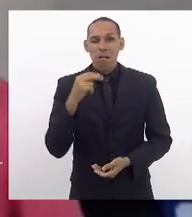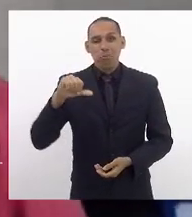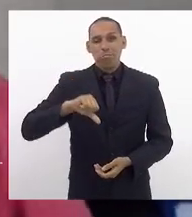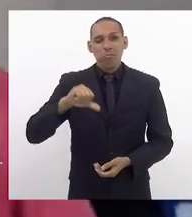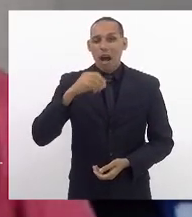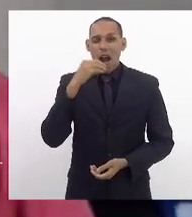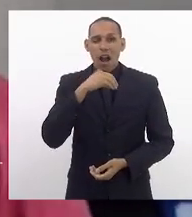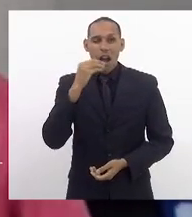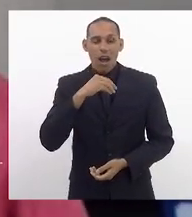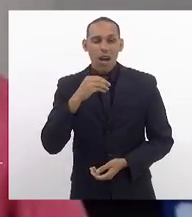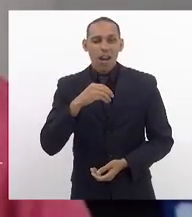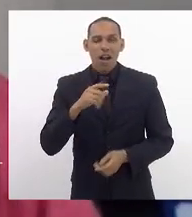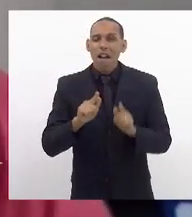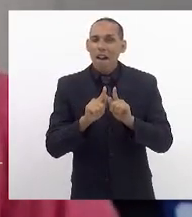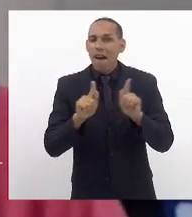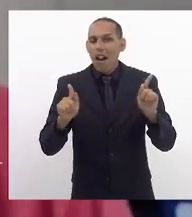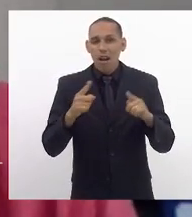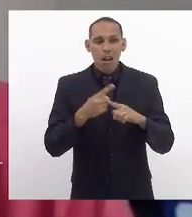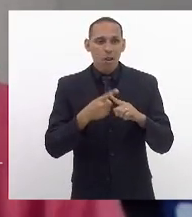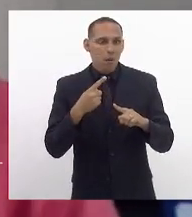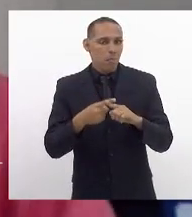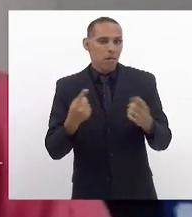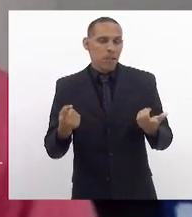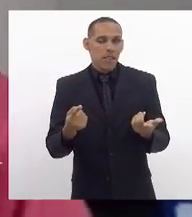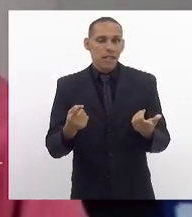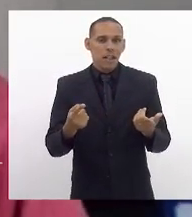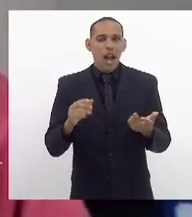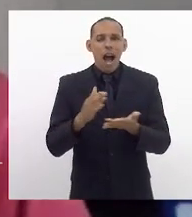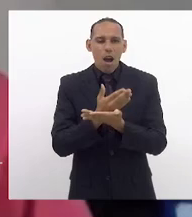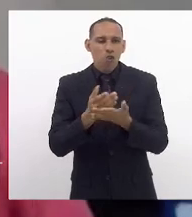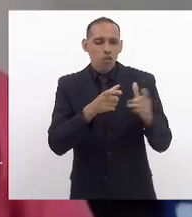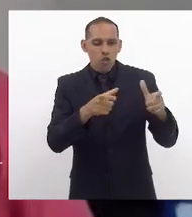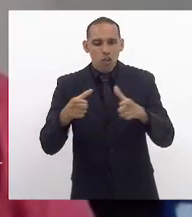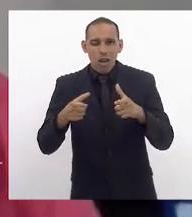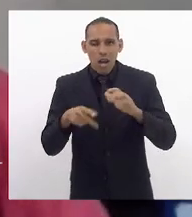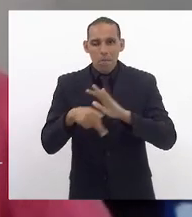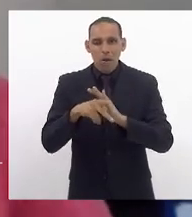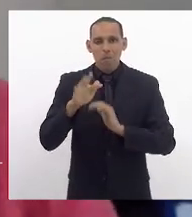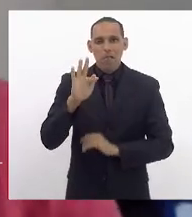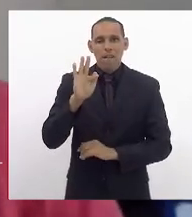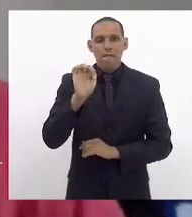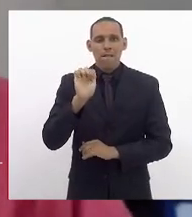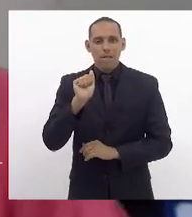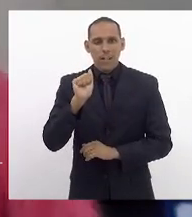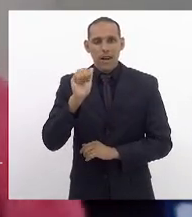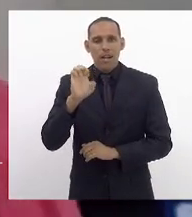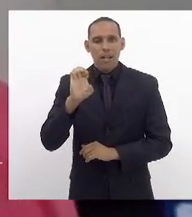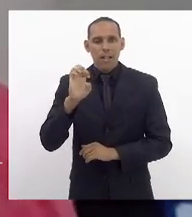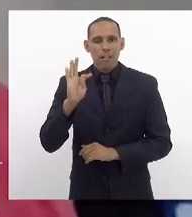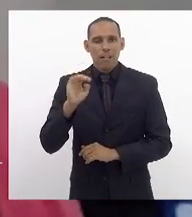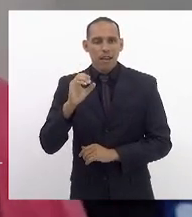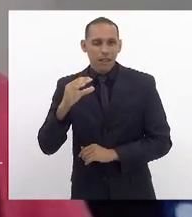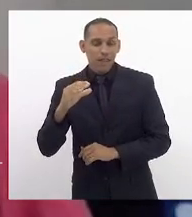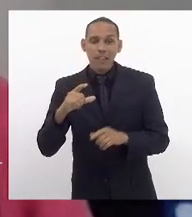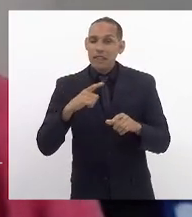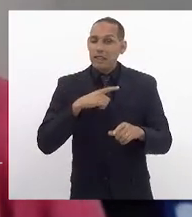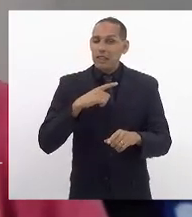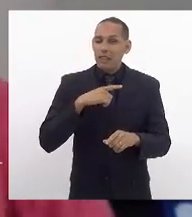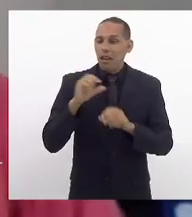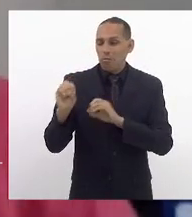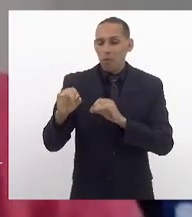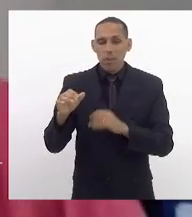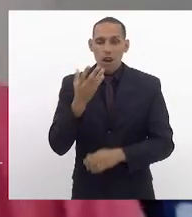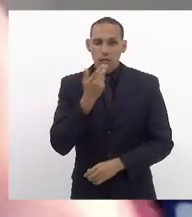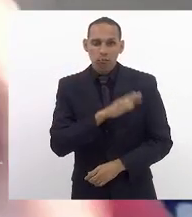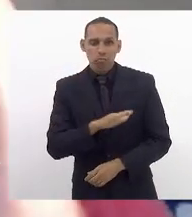porque algumas unidades da FAETEC, como é o caso do ISERJ e do IZEPAM, tem da educação infantil... Para concluir, por favor, Flávio.